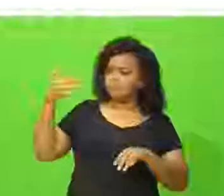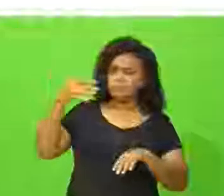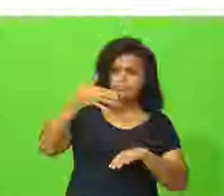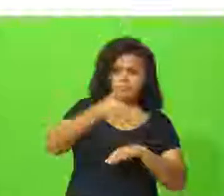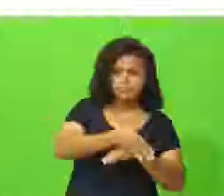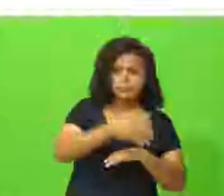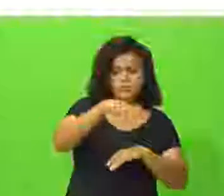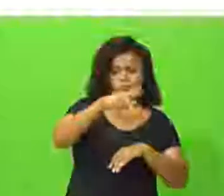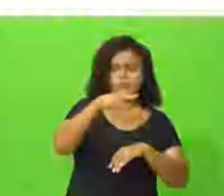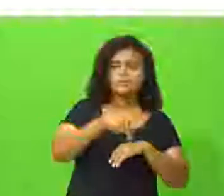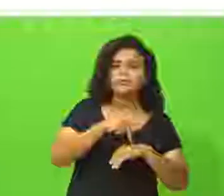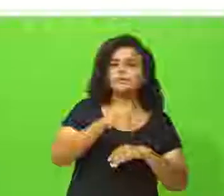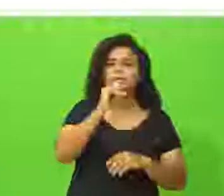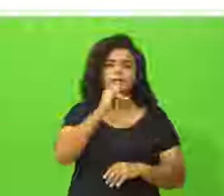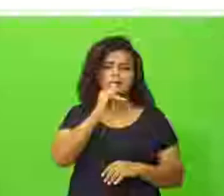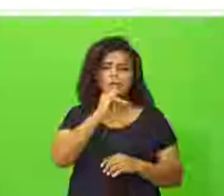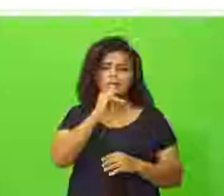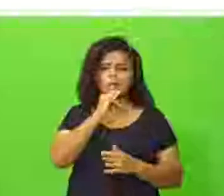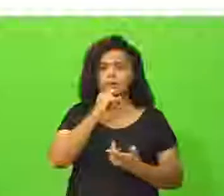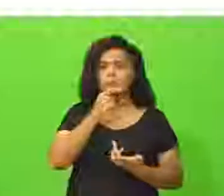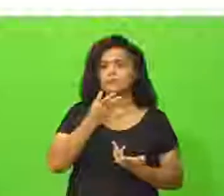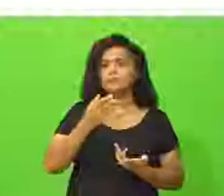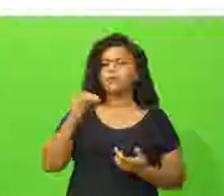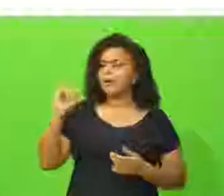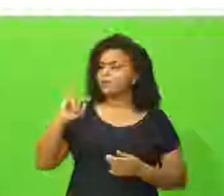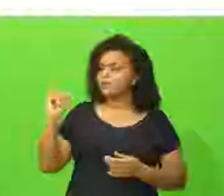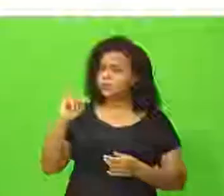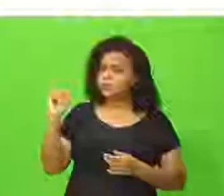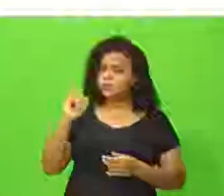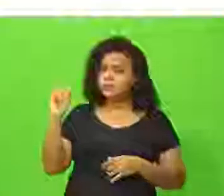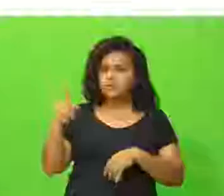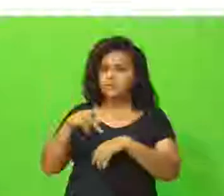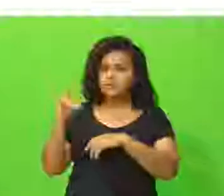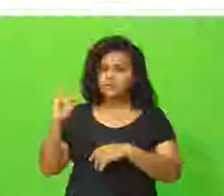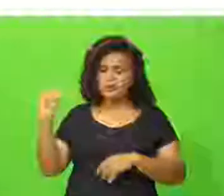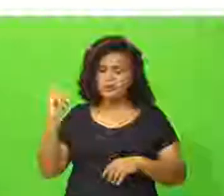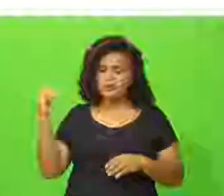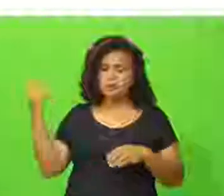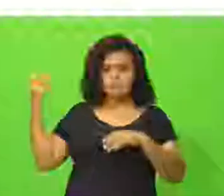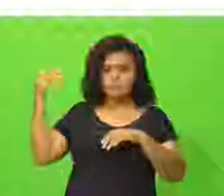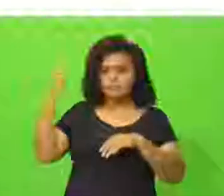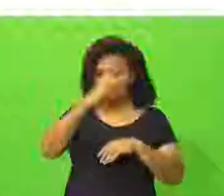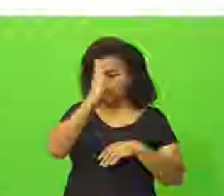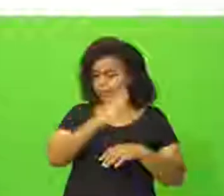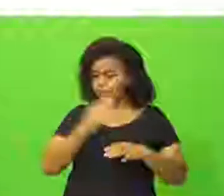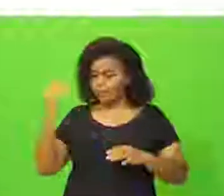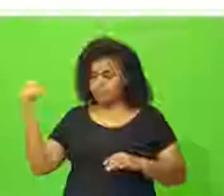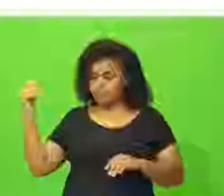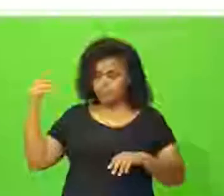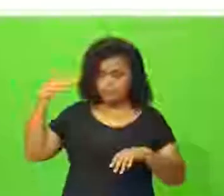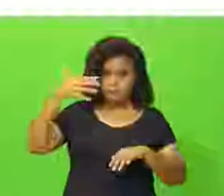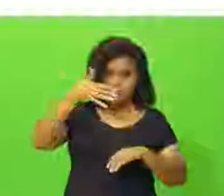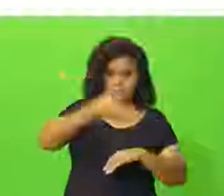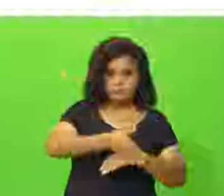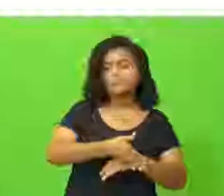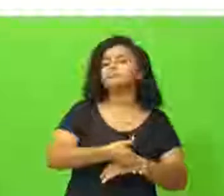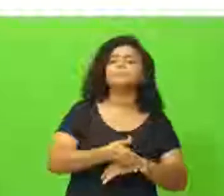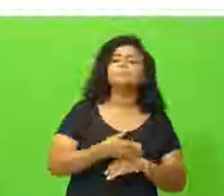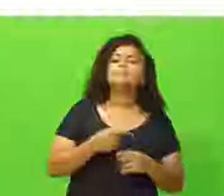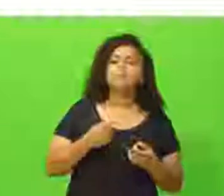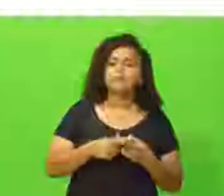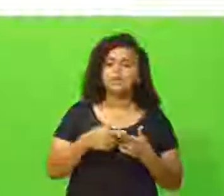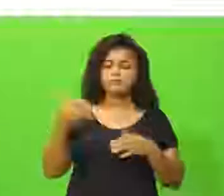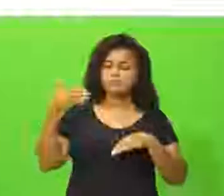determinado país. Exemplo, quando os italianos chegaram para se fixar no território brasileiro. Então, aí nós estamos vendo o que, professor?